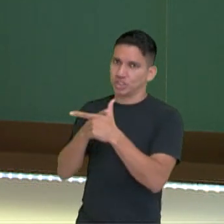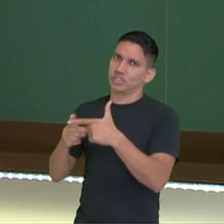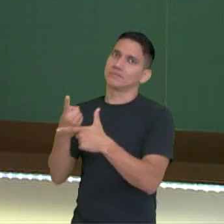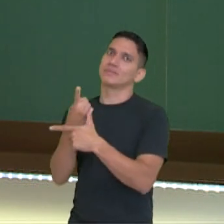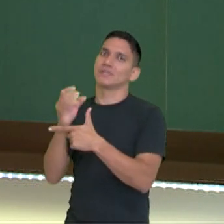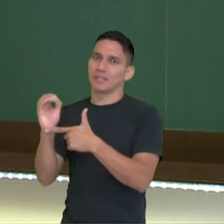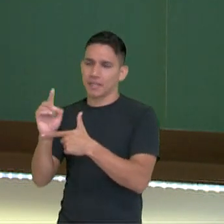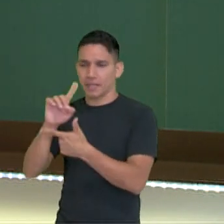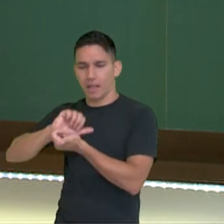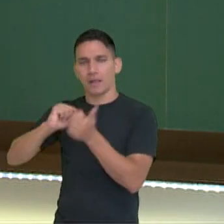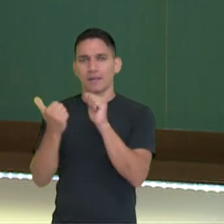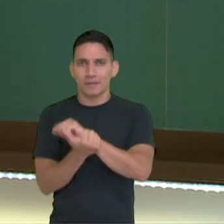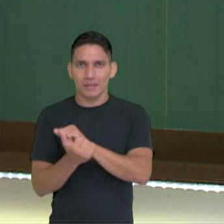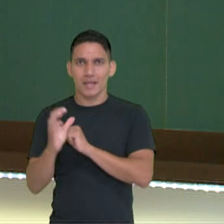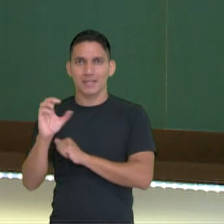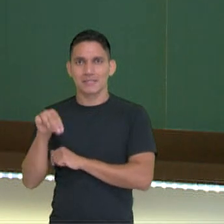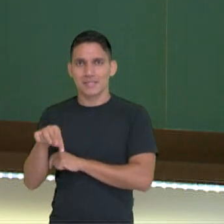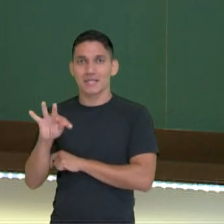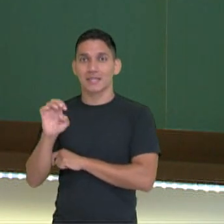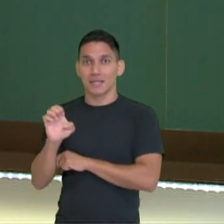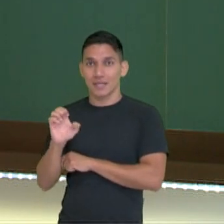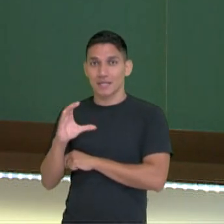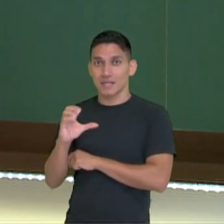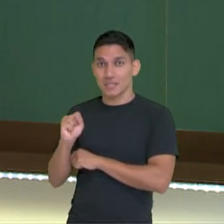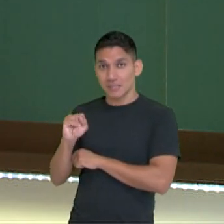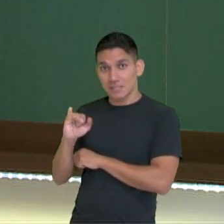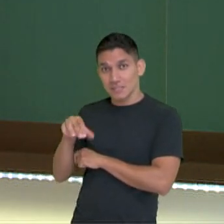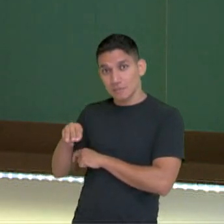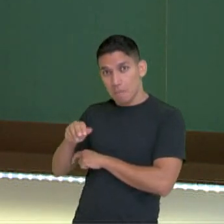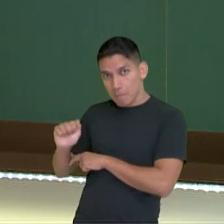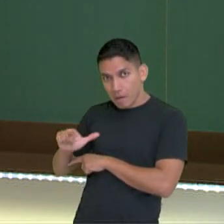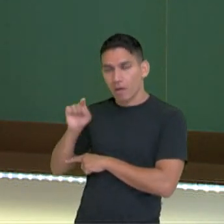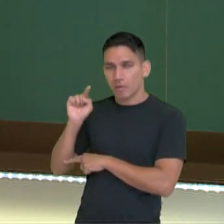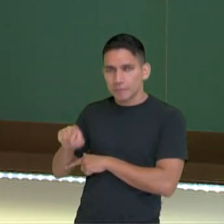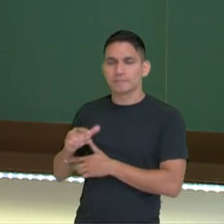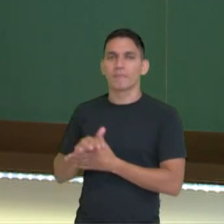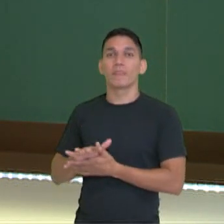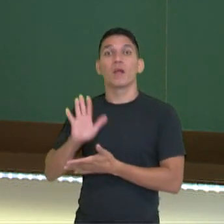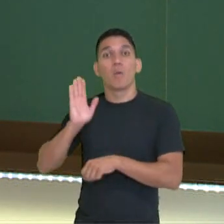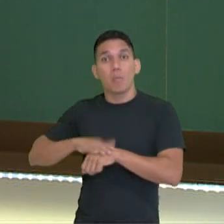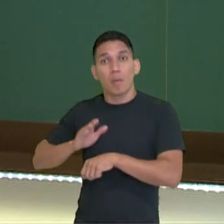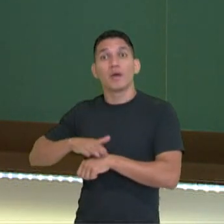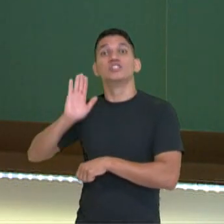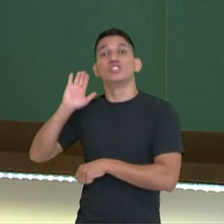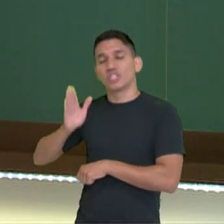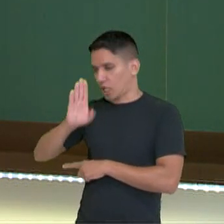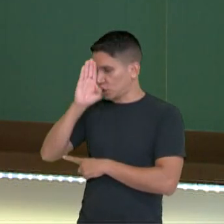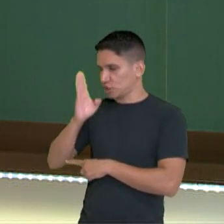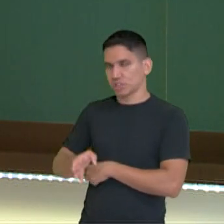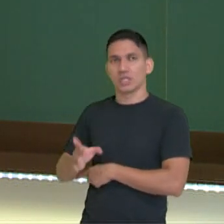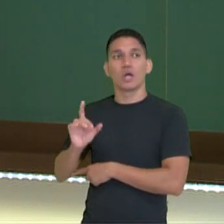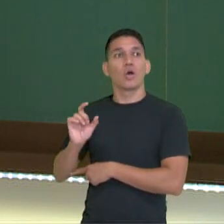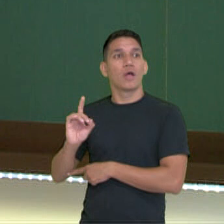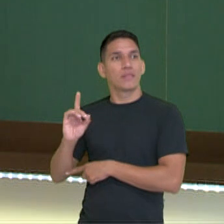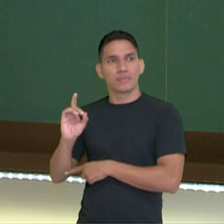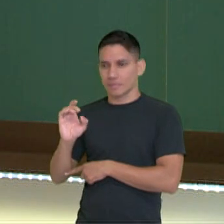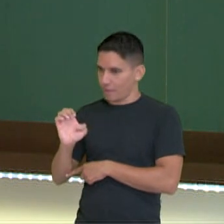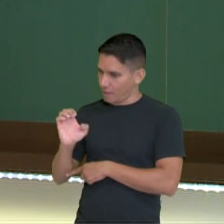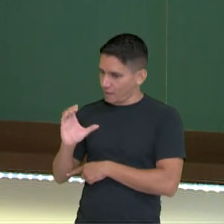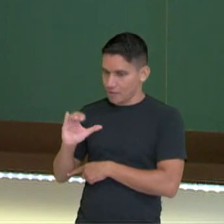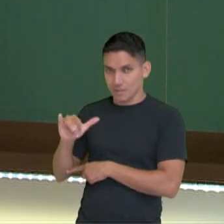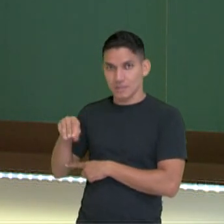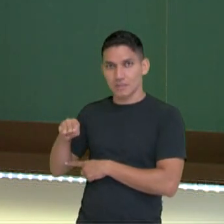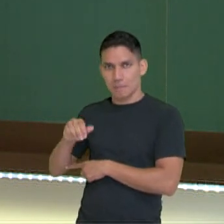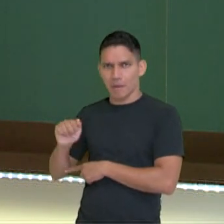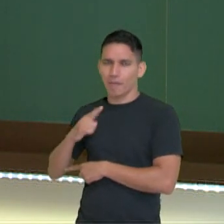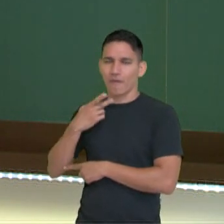na forma centesimal. A dica é, na hora que você colocar aqui, já deixa na forma decimal, para vocês não errarem.